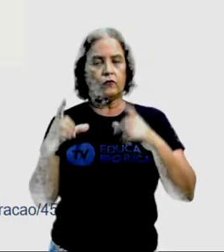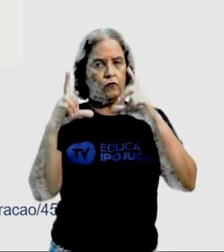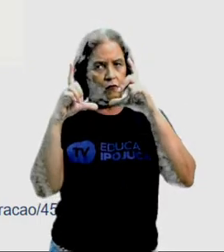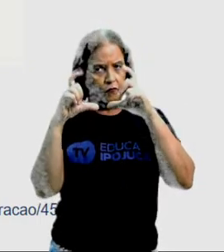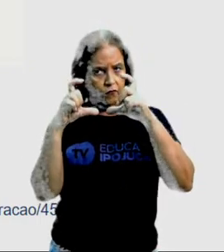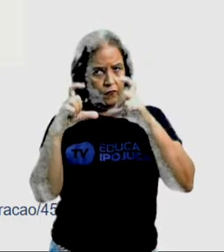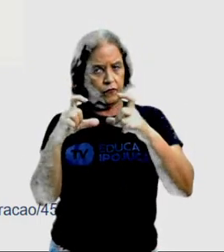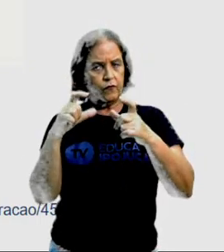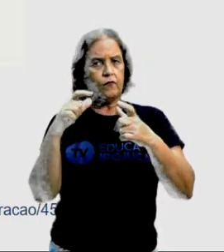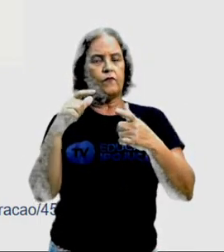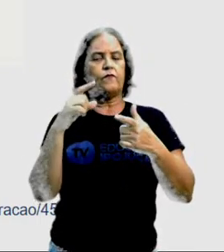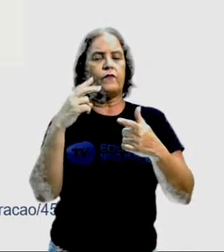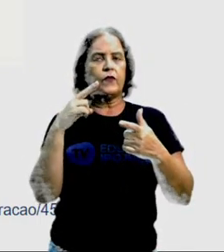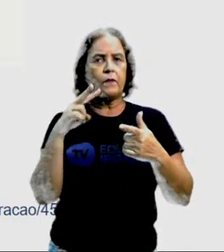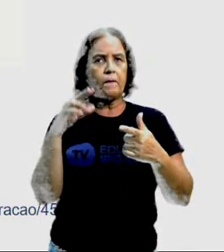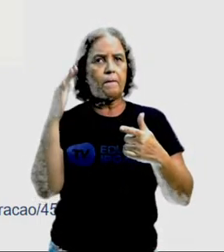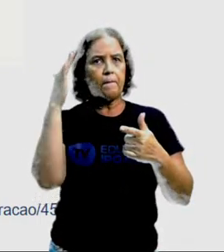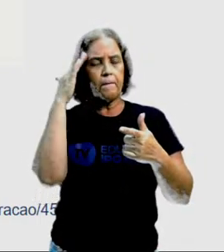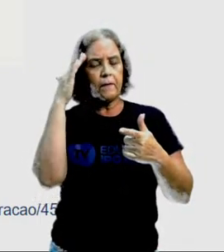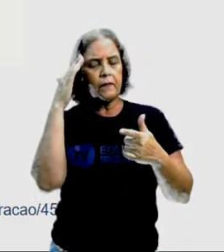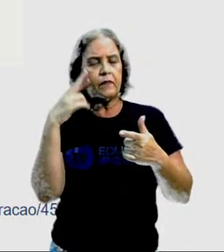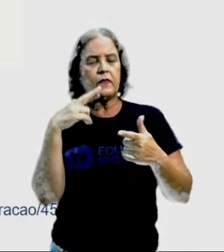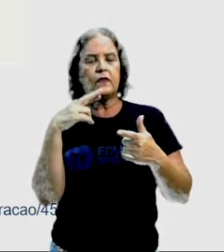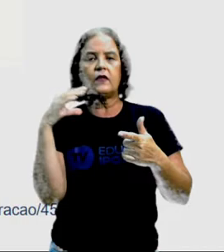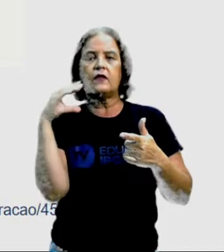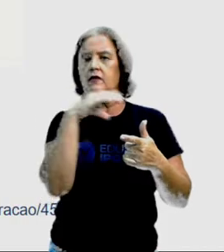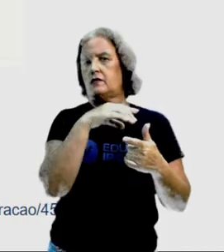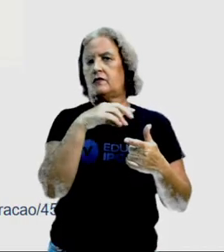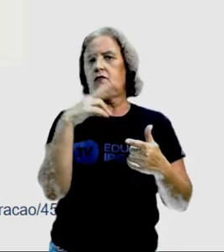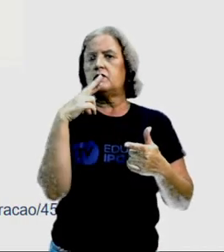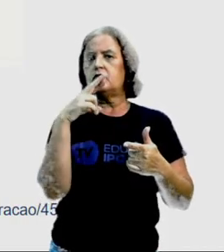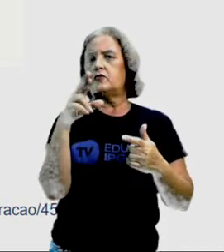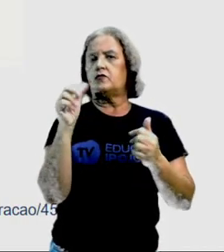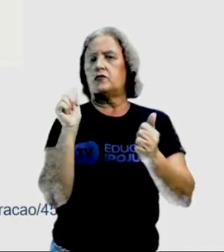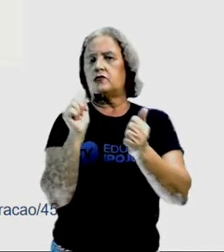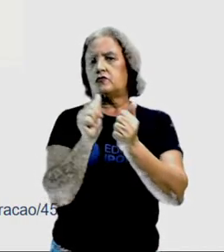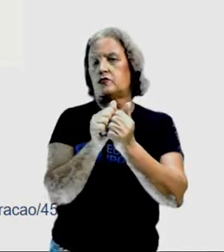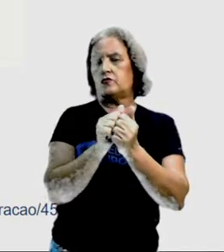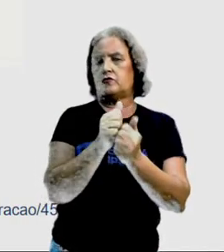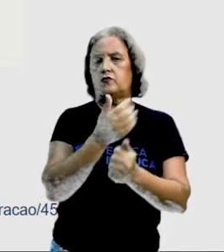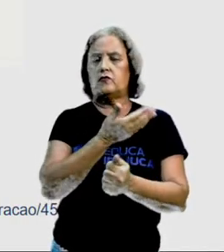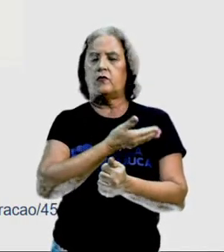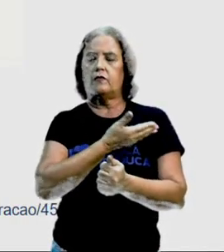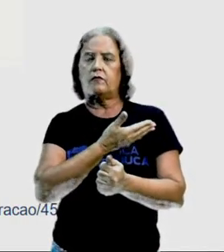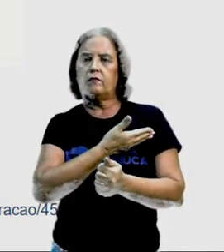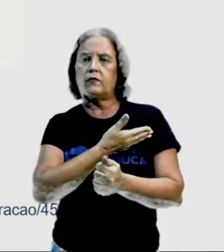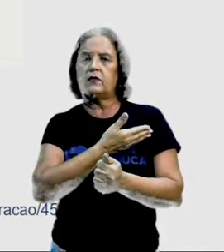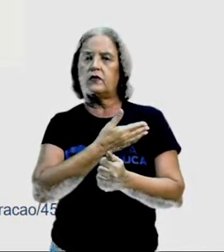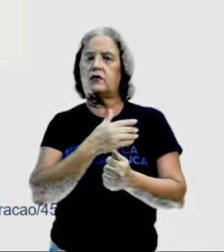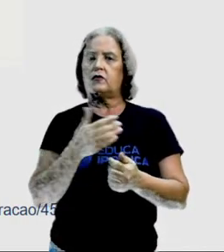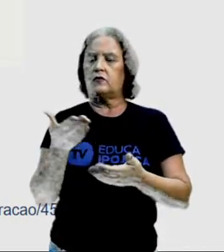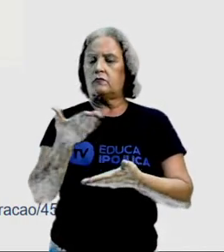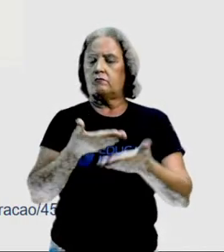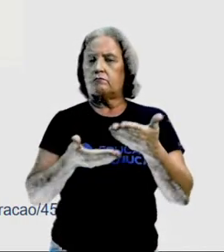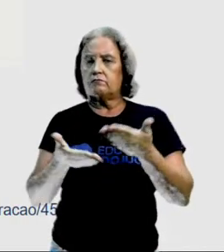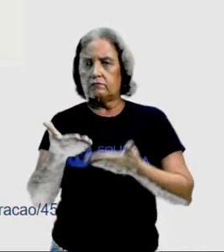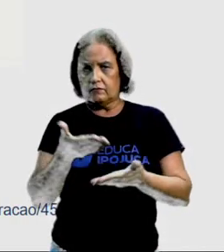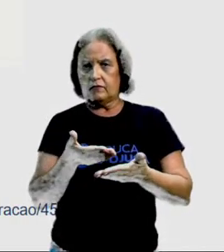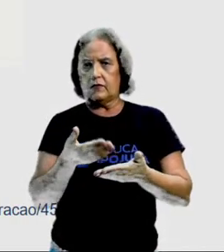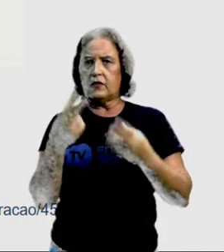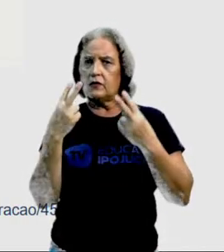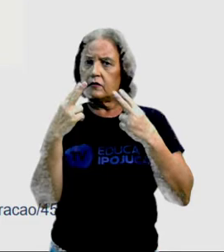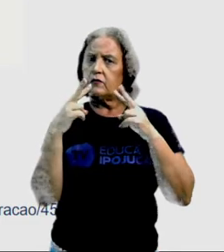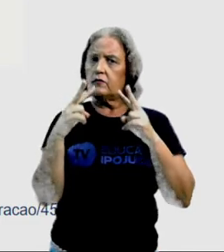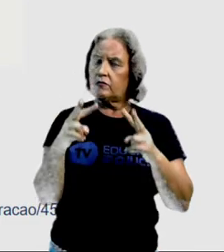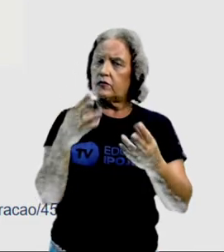essa imagem, pense rápido e responda junto com alguém, com algum colega, com alguém que está participando, de que está